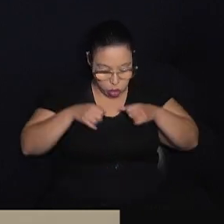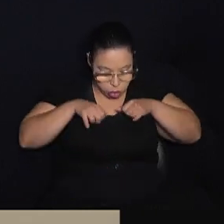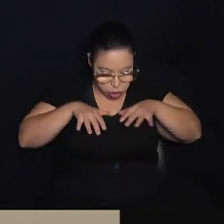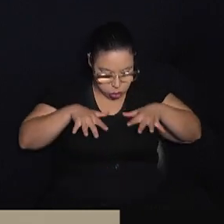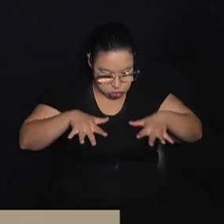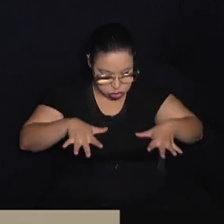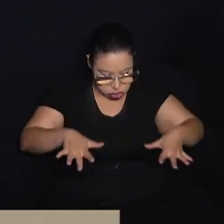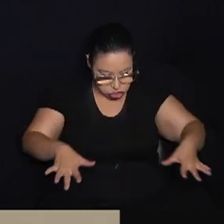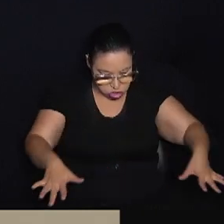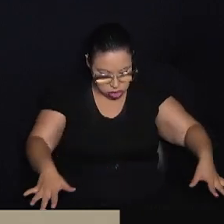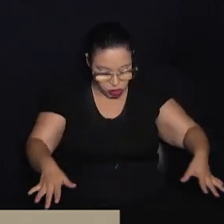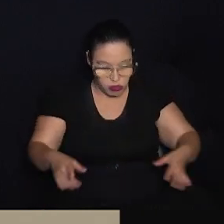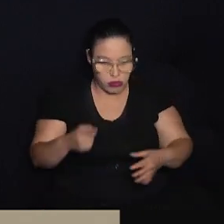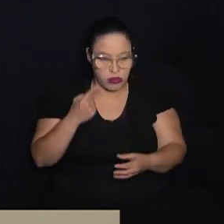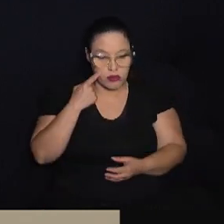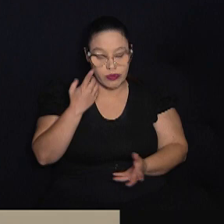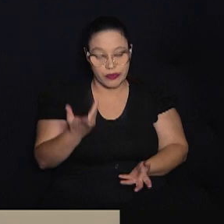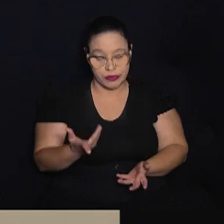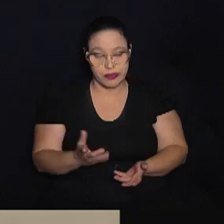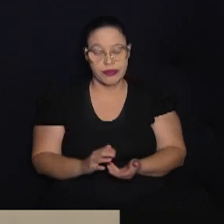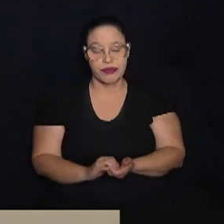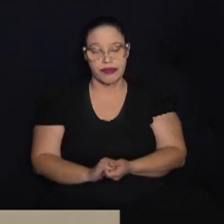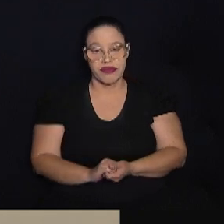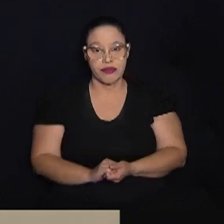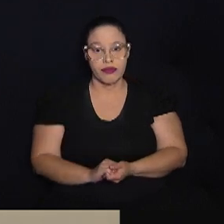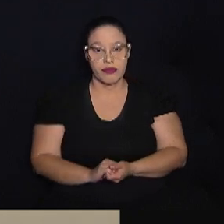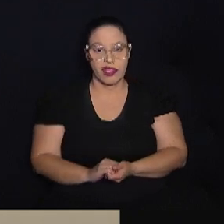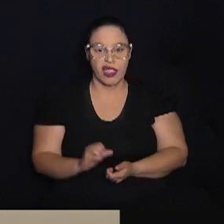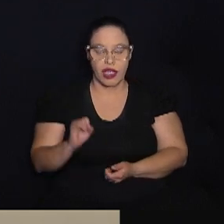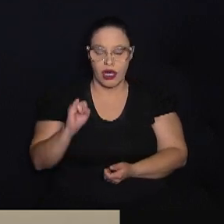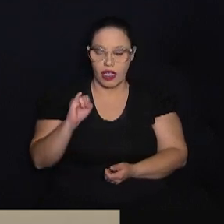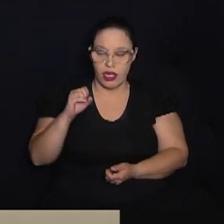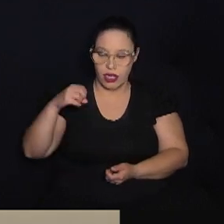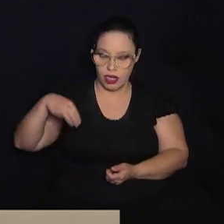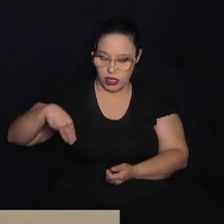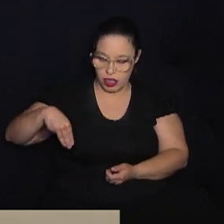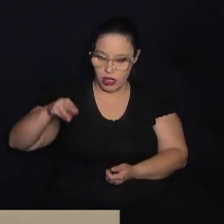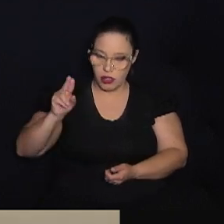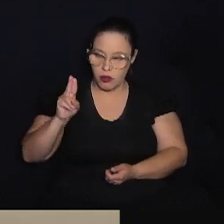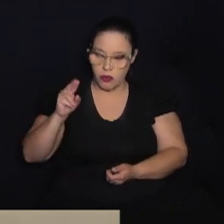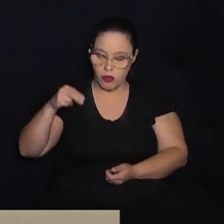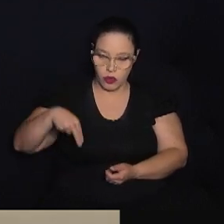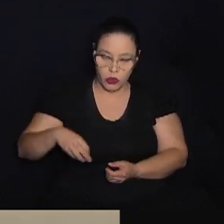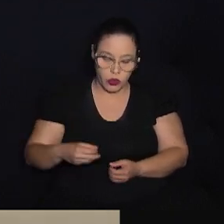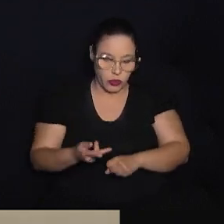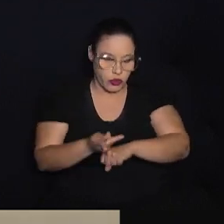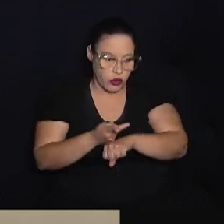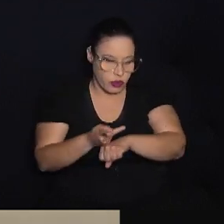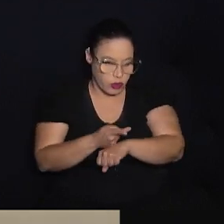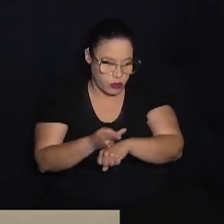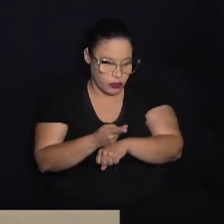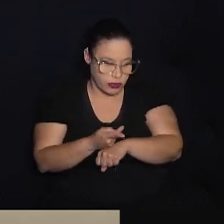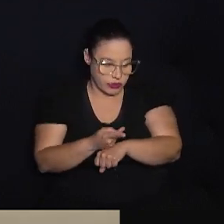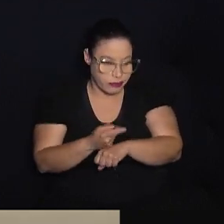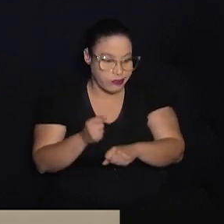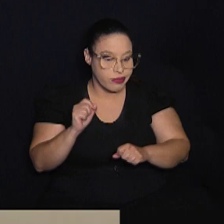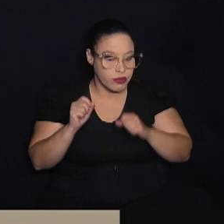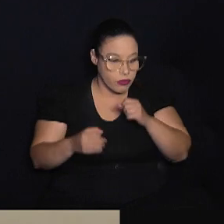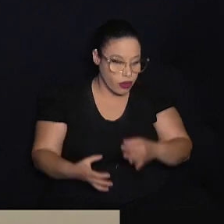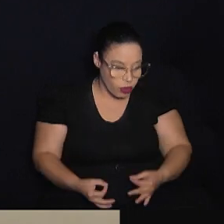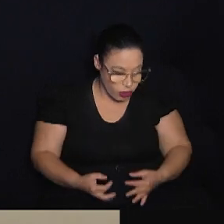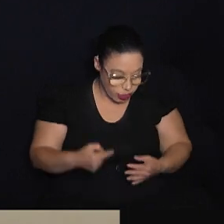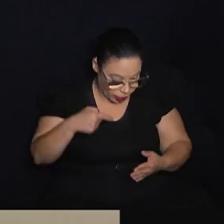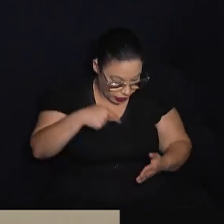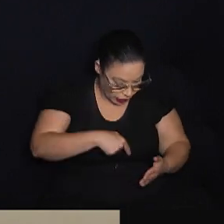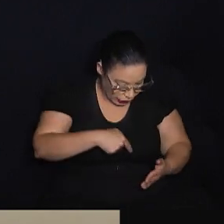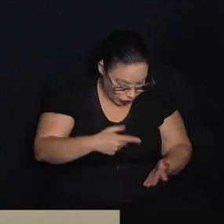consiga identificá-lo. Com as imunoterapias, a gente acaba mostrando para o nosso sistema imune que o tumor está